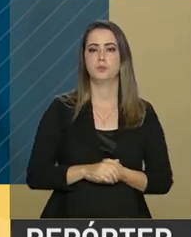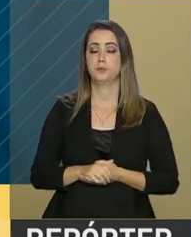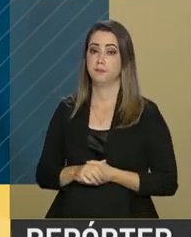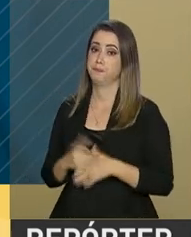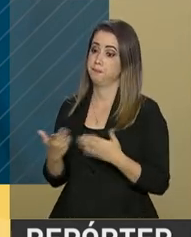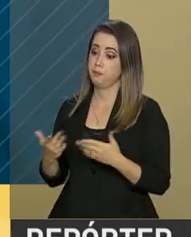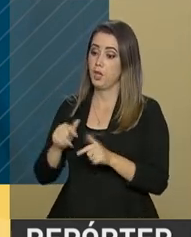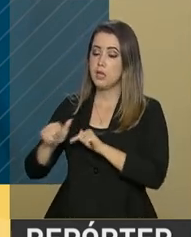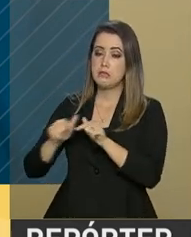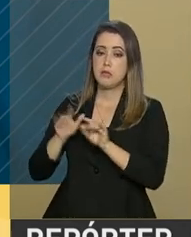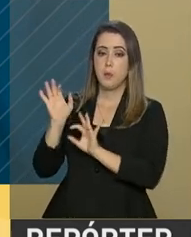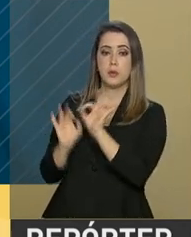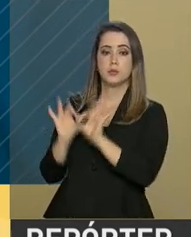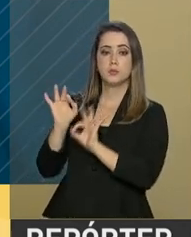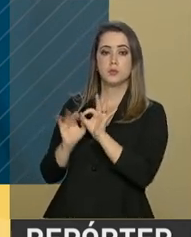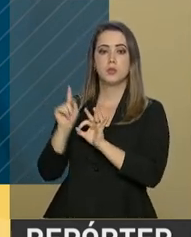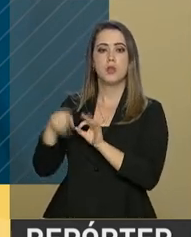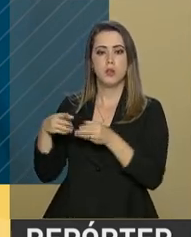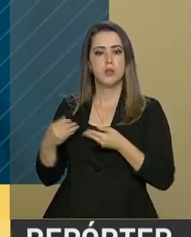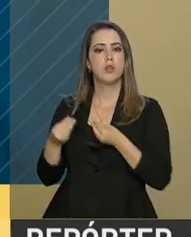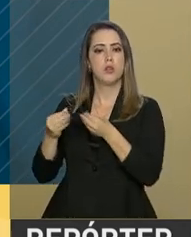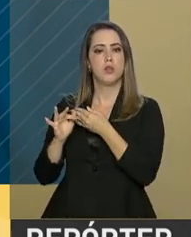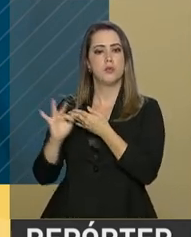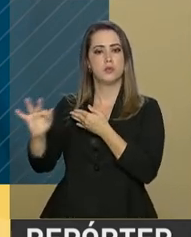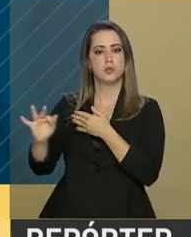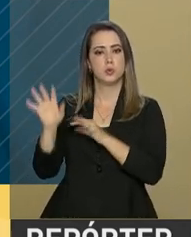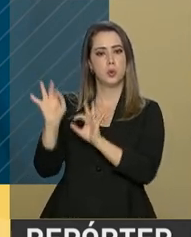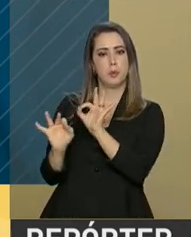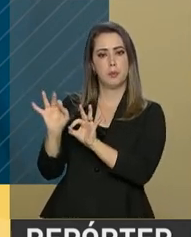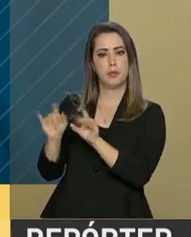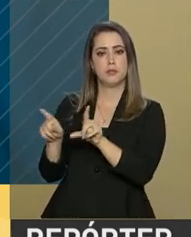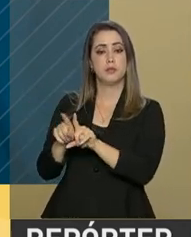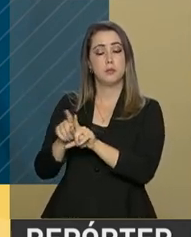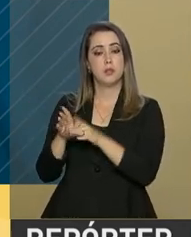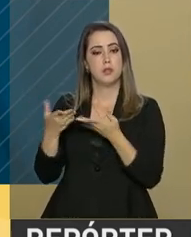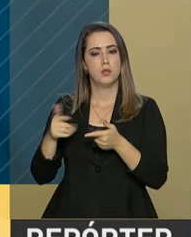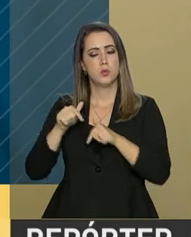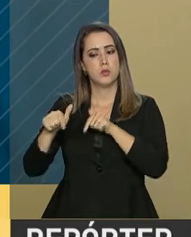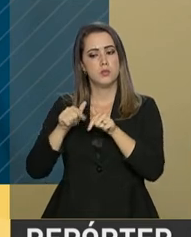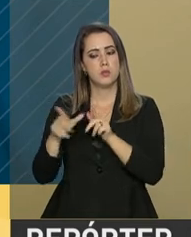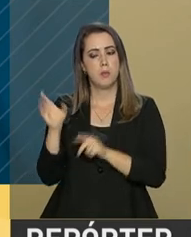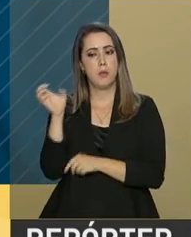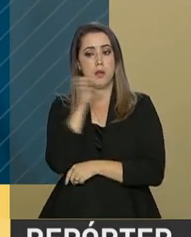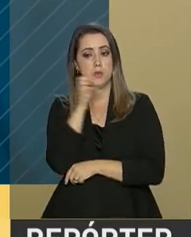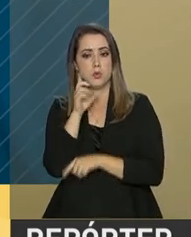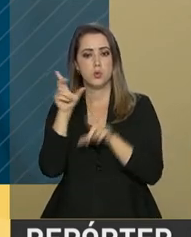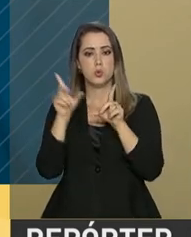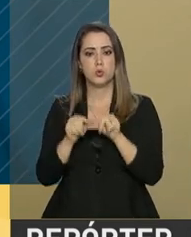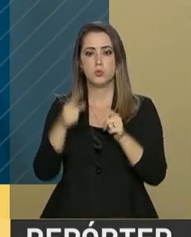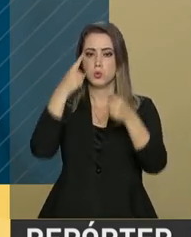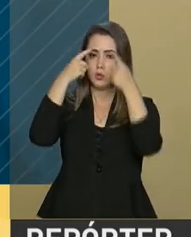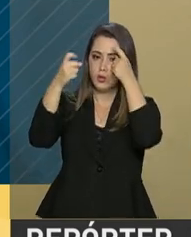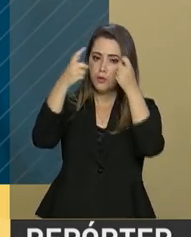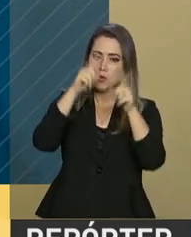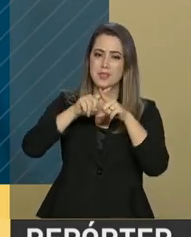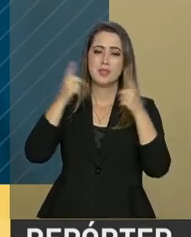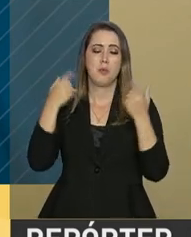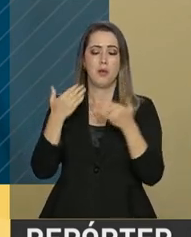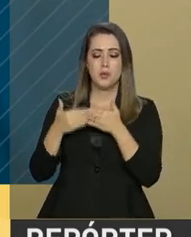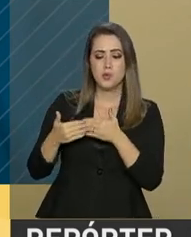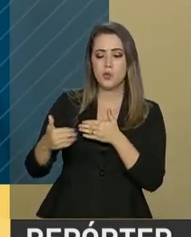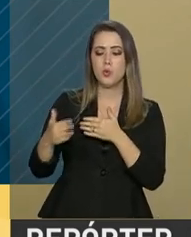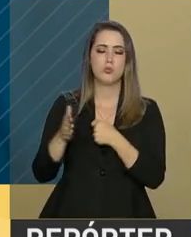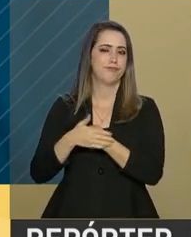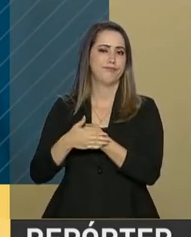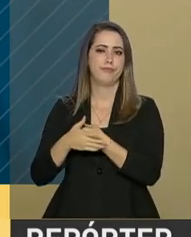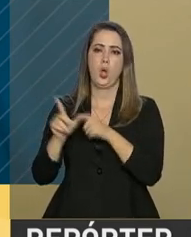essa é a coisa estruturante são ligados a ações emergenciais que todos os índices de criminalidade mas não permanecem